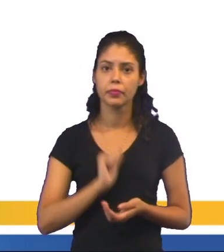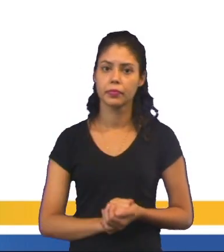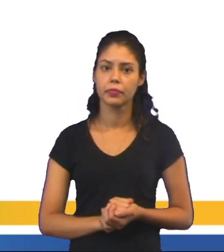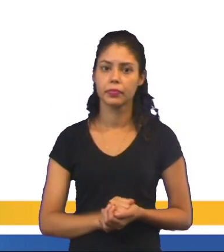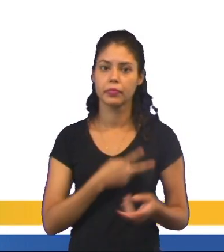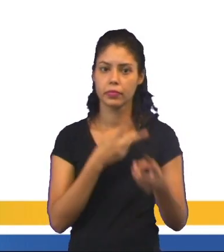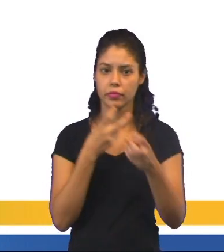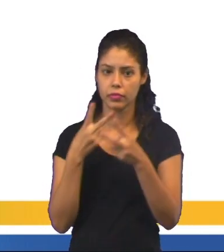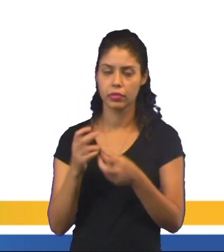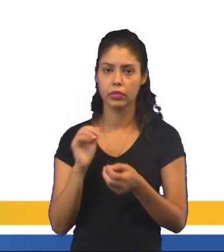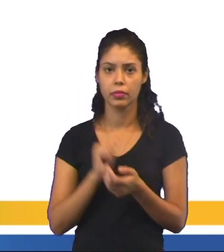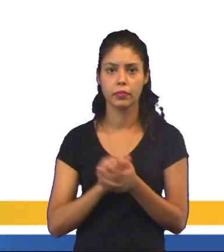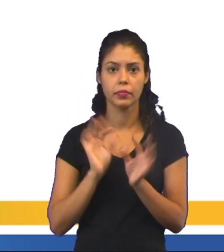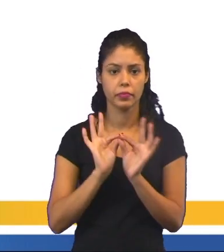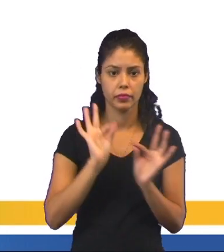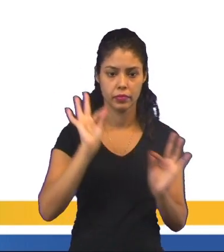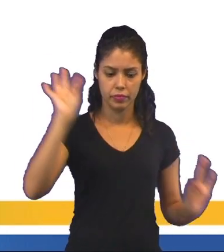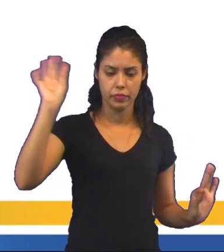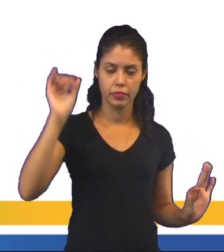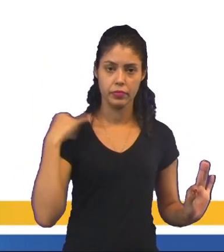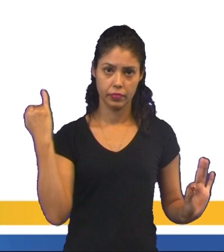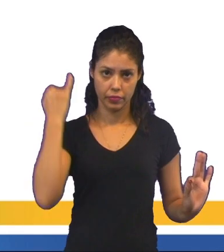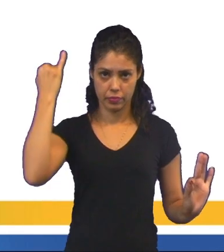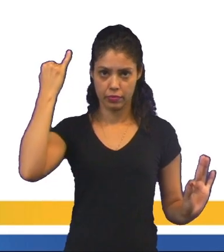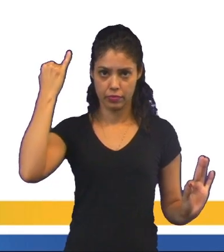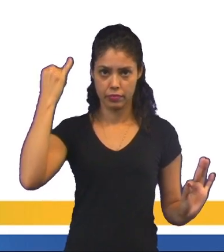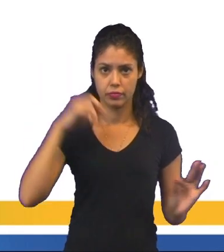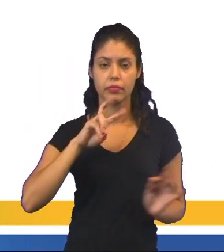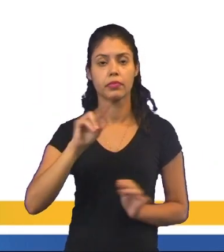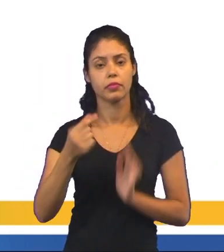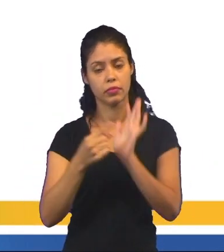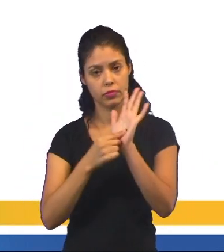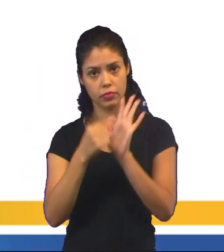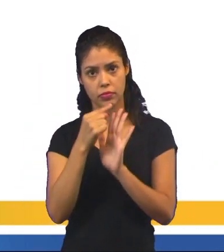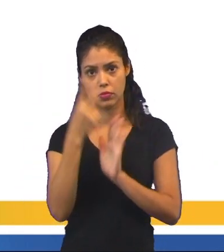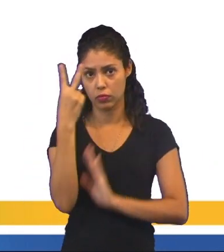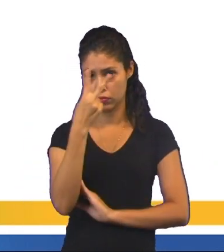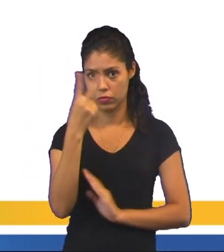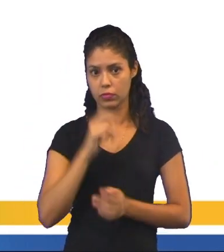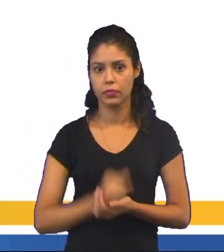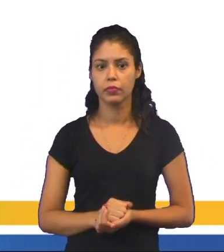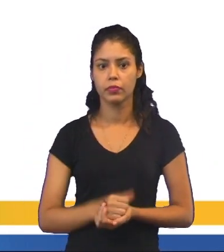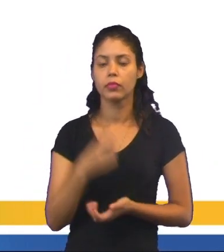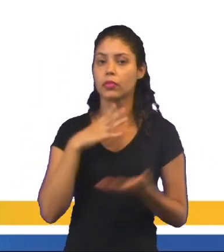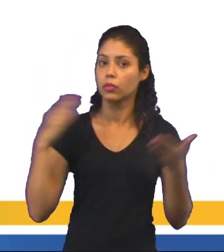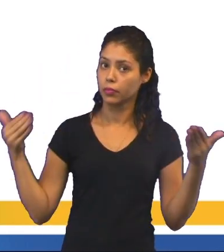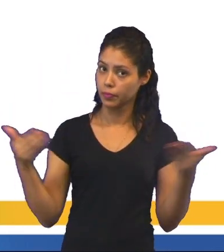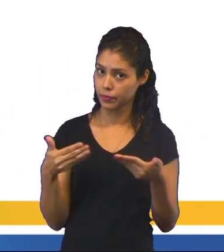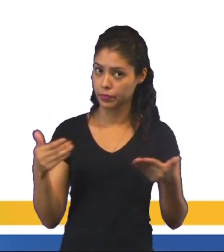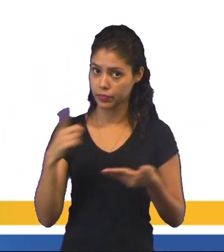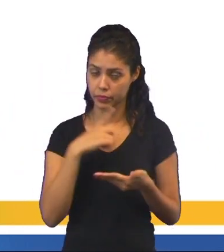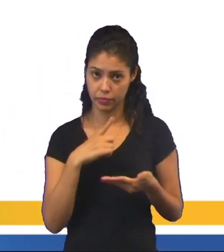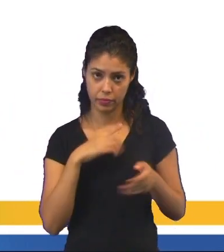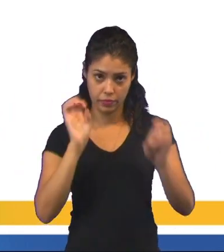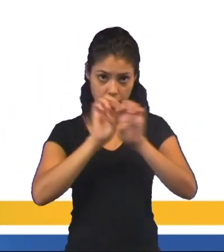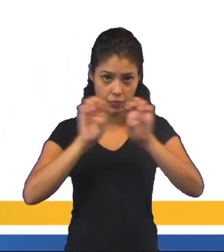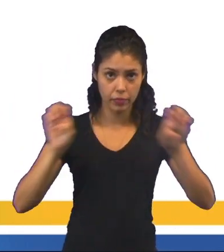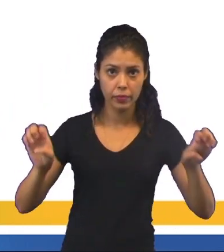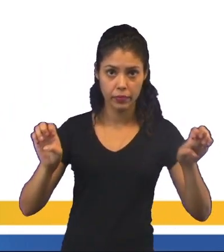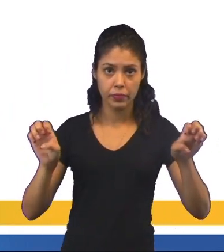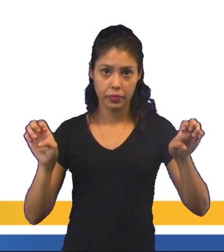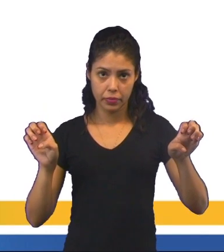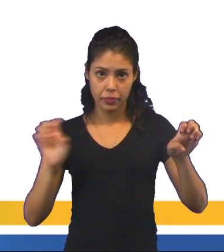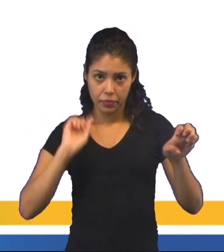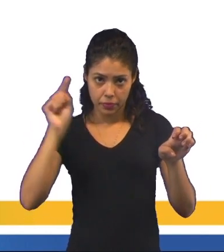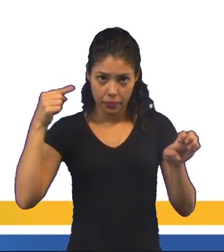Então observa aí que a reta principal vai ser os dois eixos agora tem a reta da equação